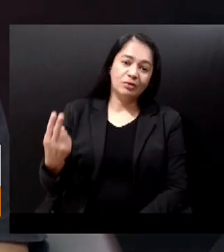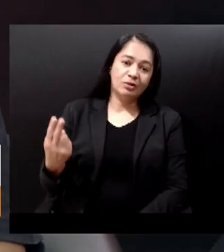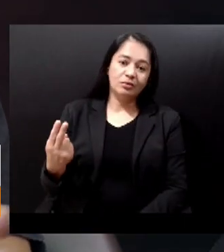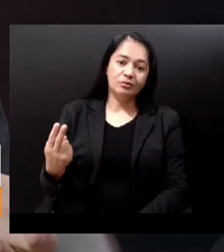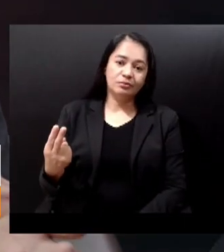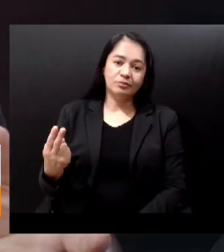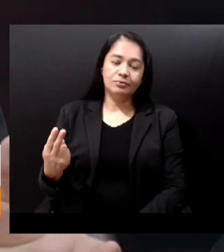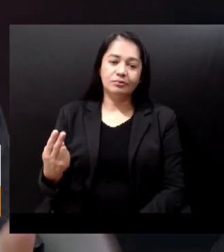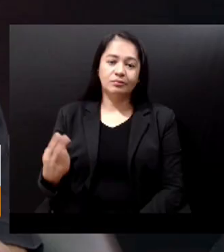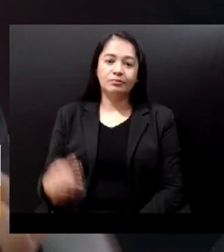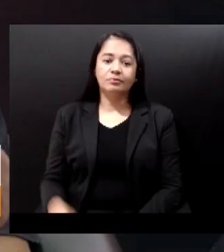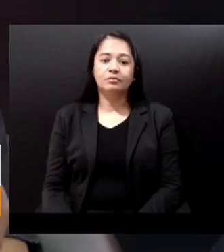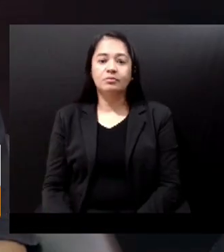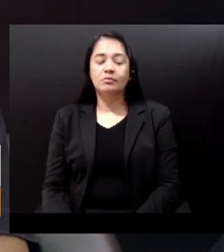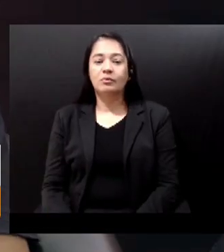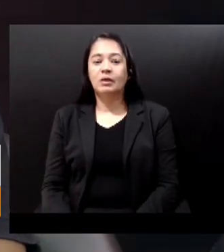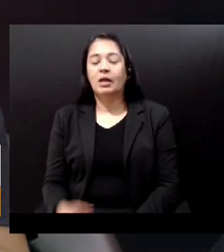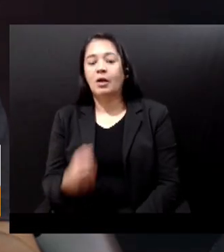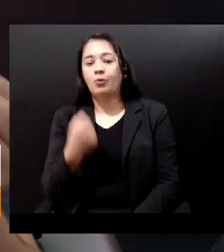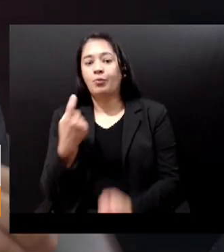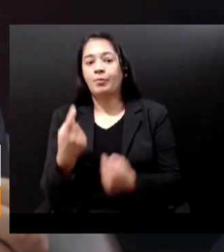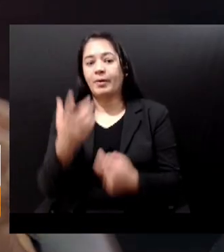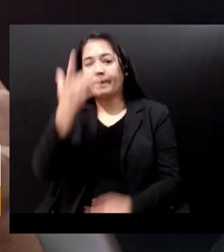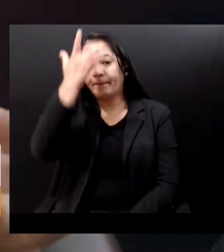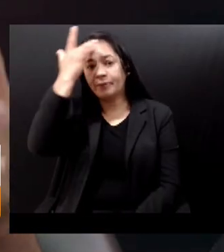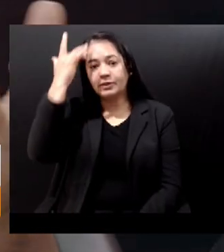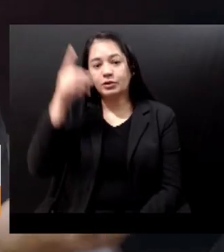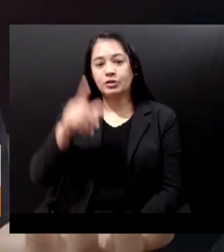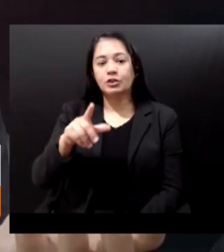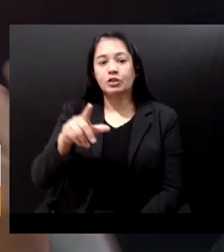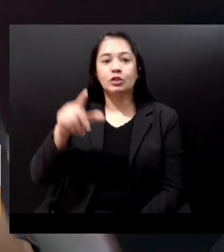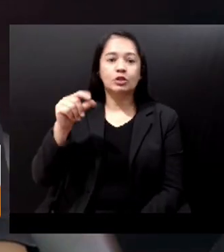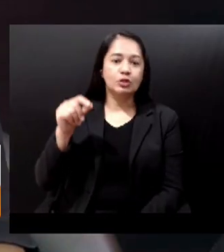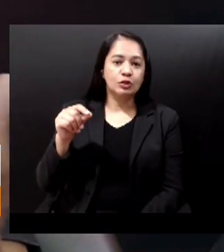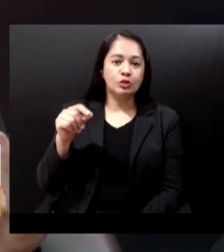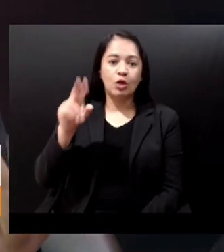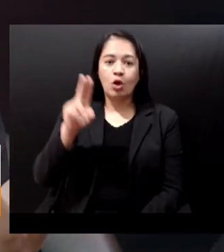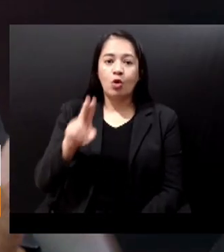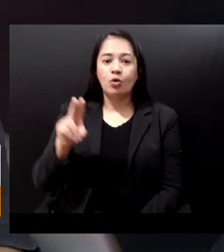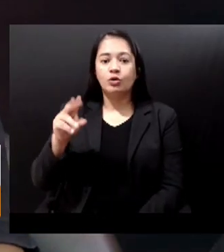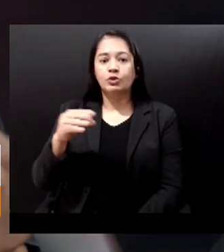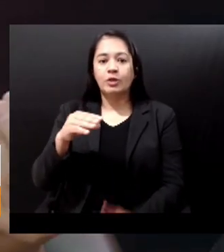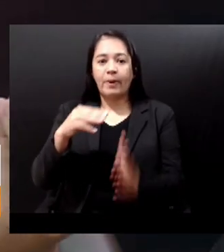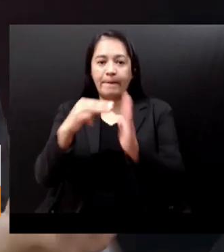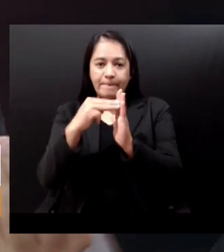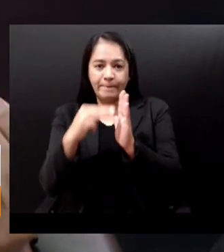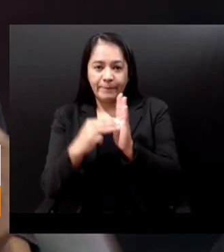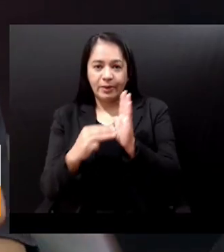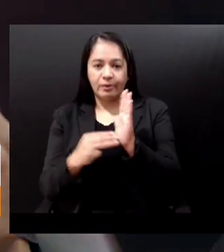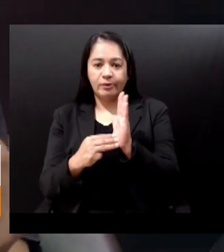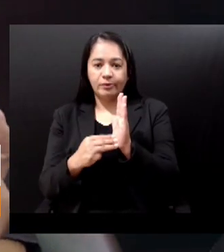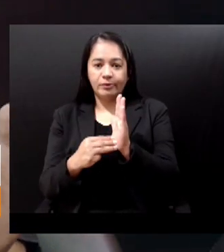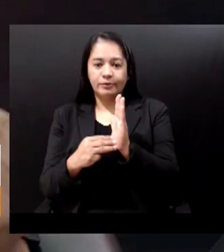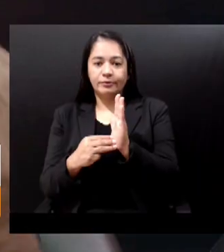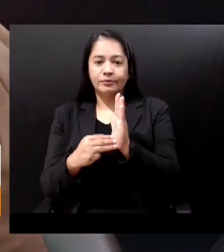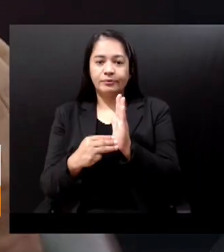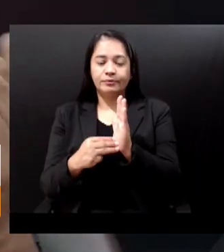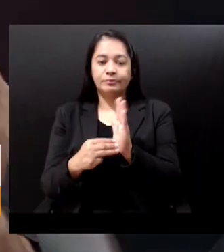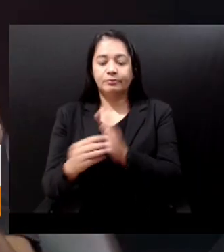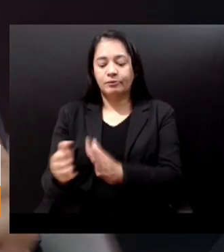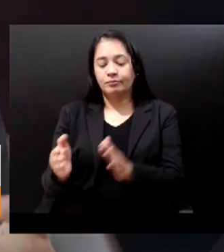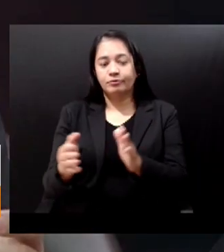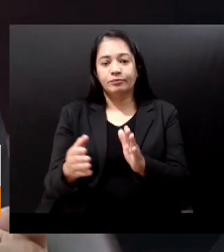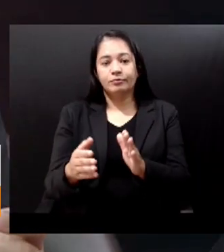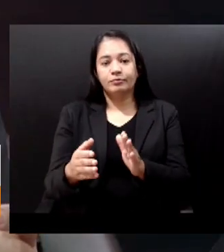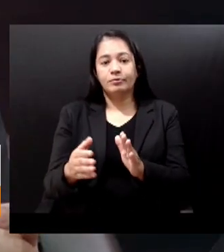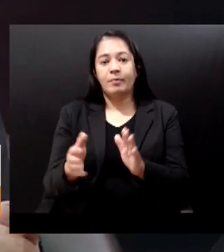Então, tem gente que prefere, tem gente que usa métodos, por exemplo, trazendo para a parte de treinos, Uhum, que são mais intensos